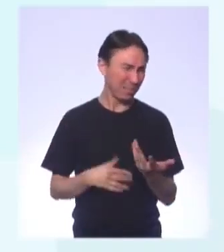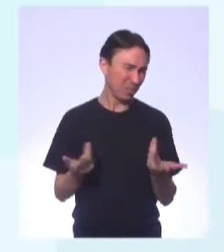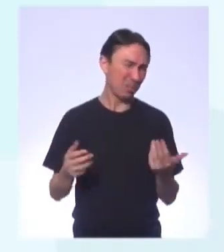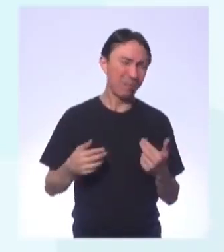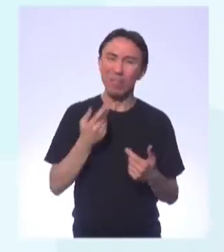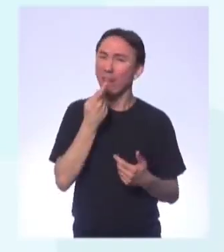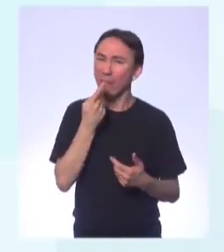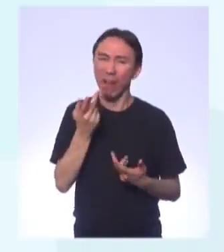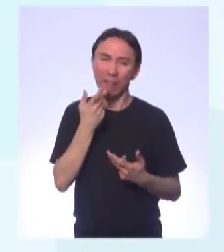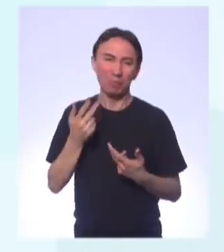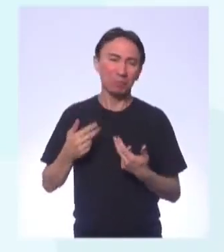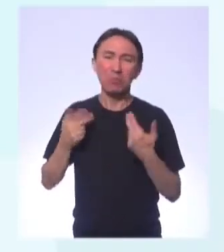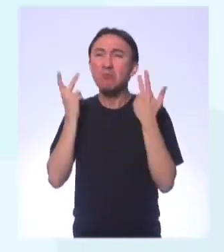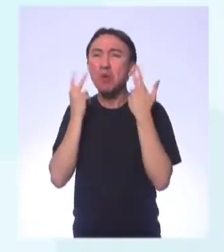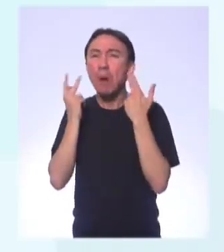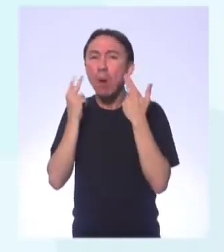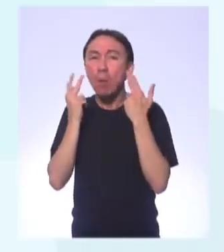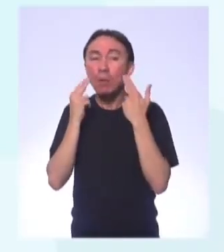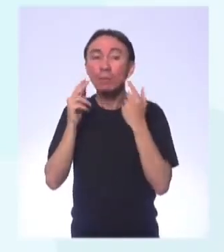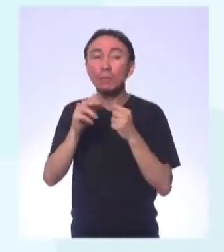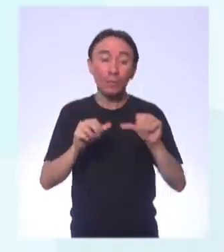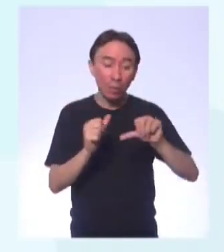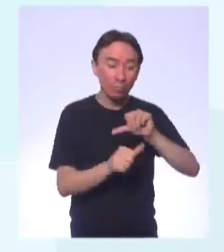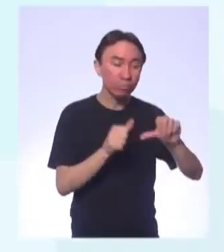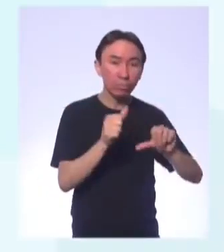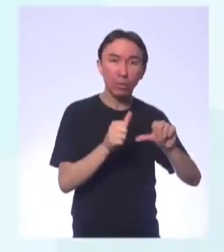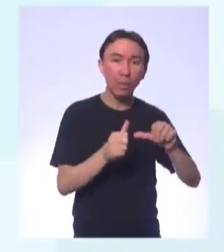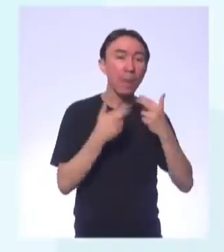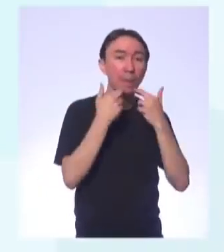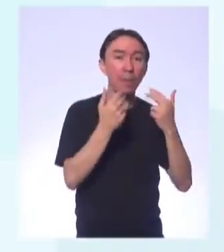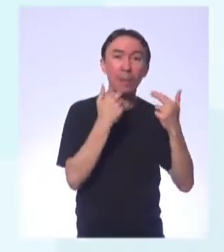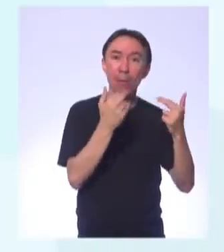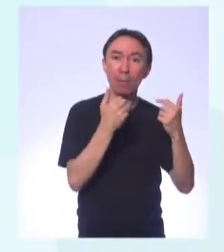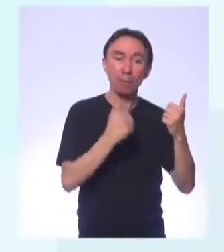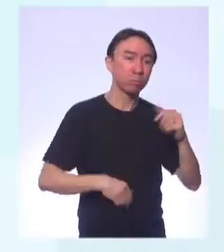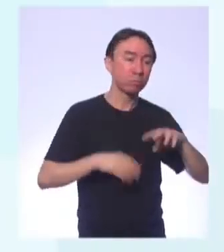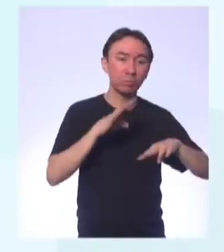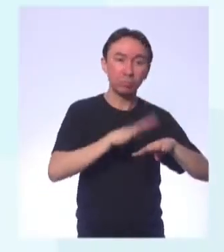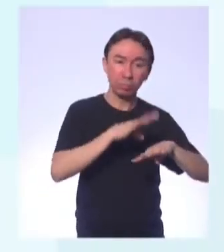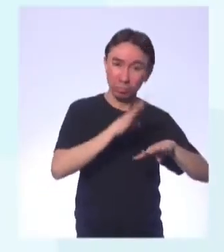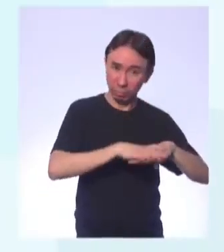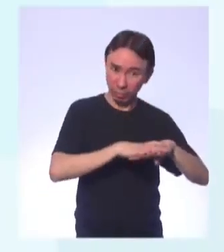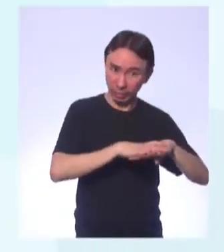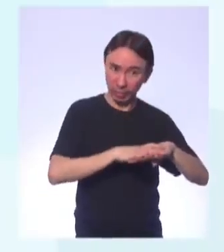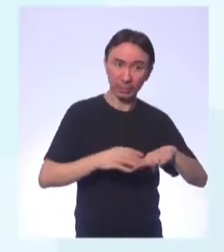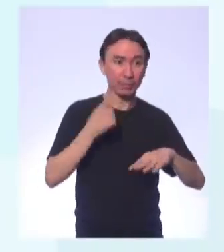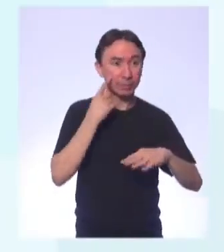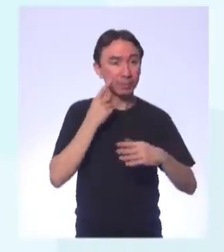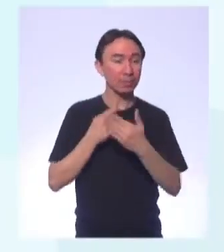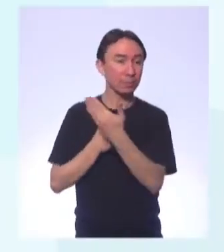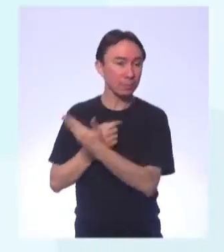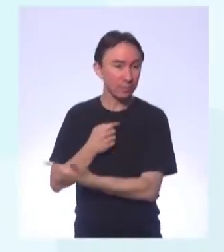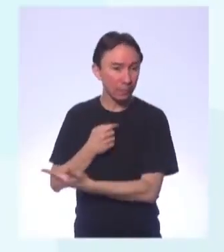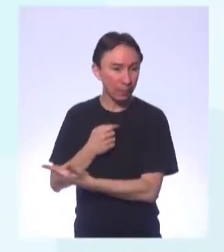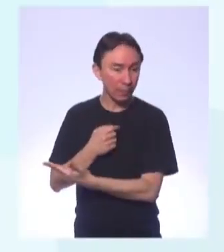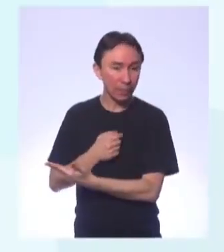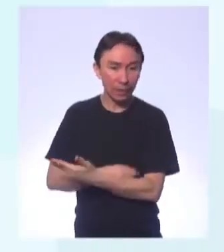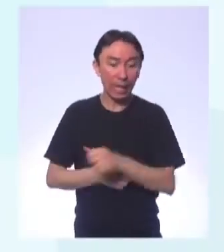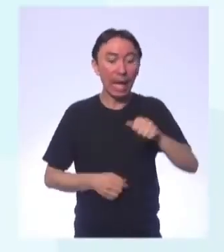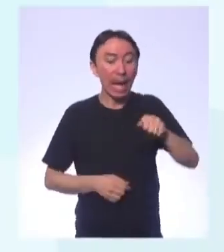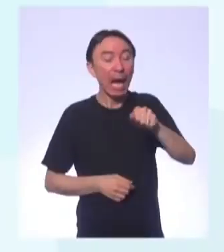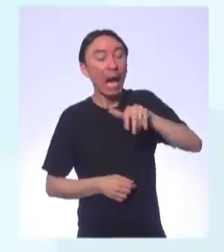né da linguagem escrita normal por uma linguagem matemática então a área é igual ao comprimento